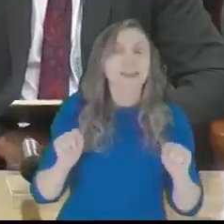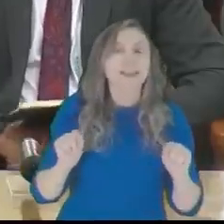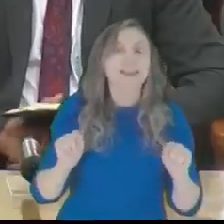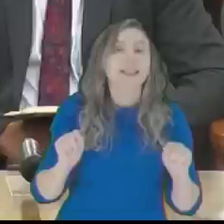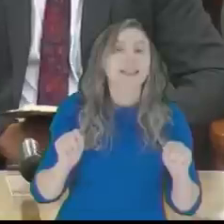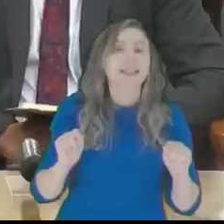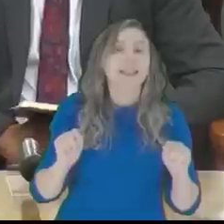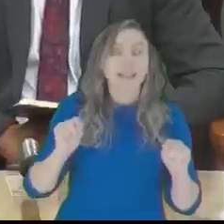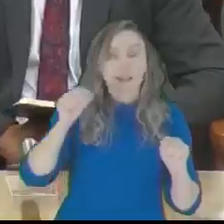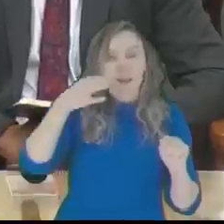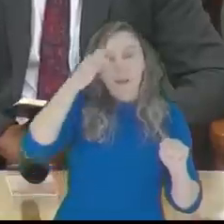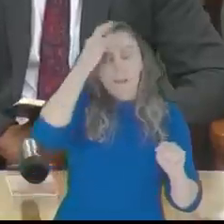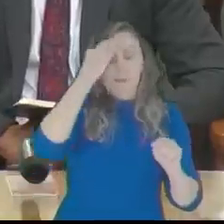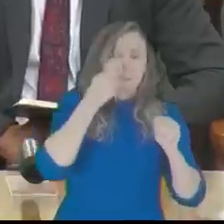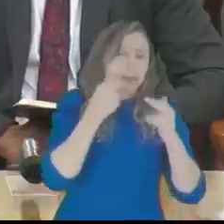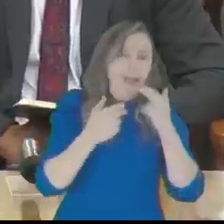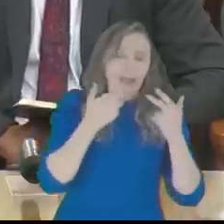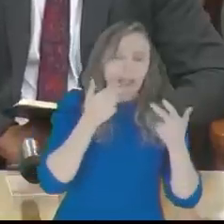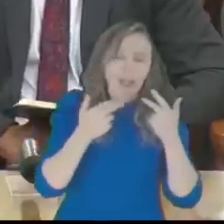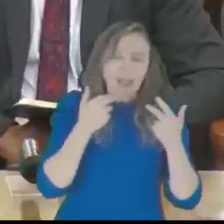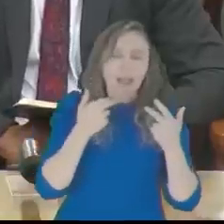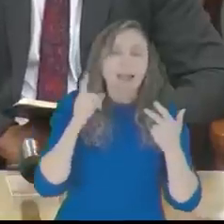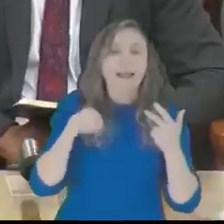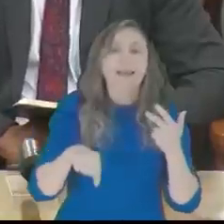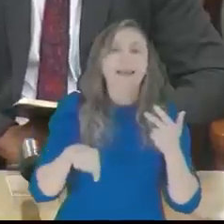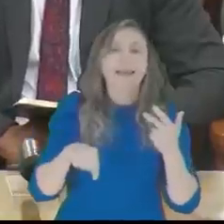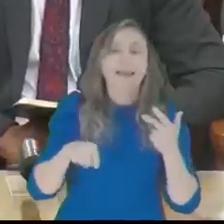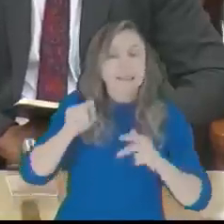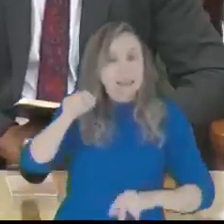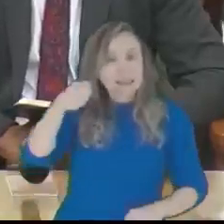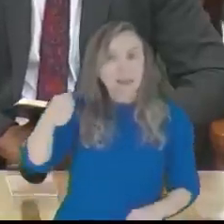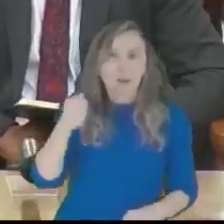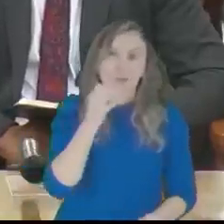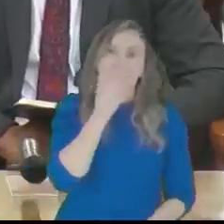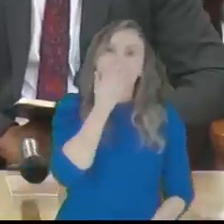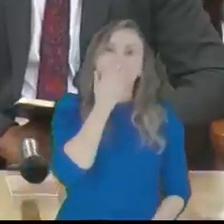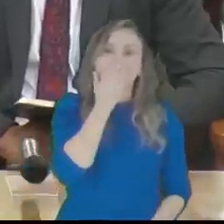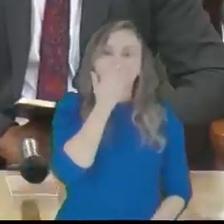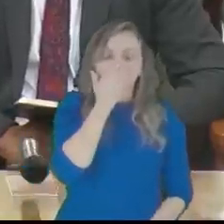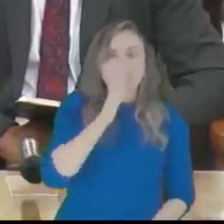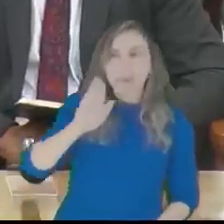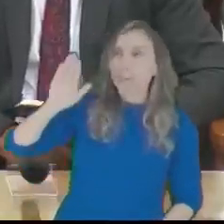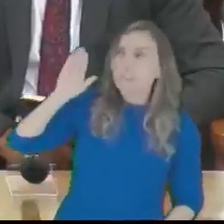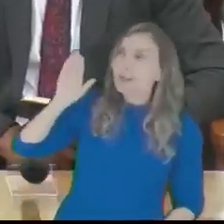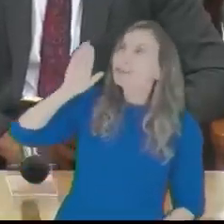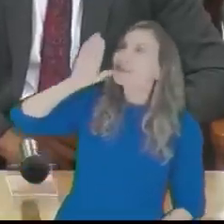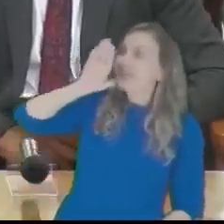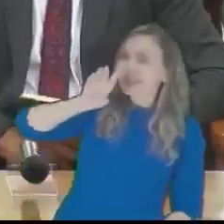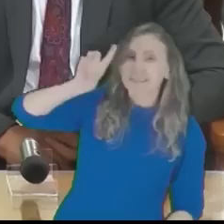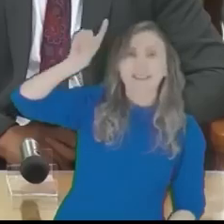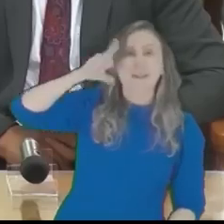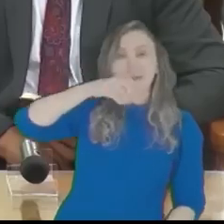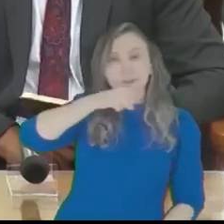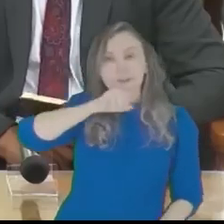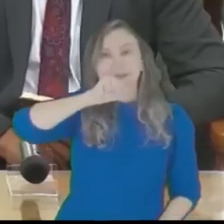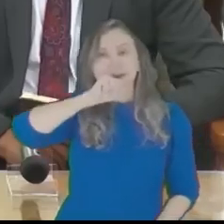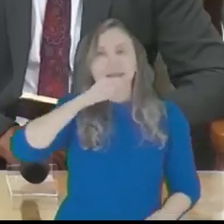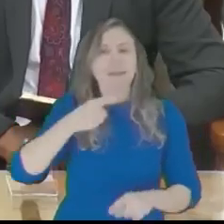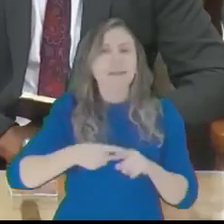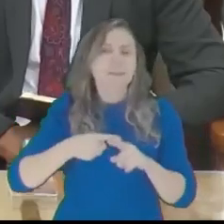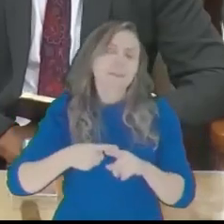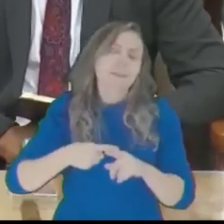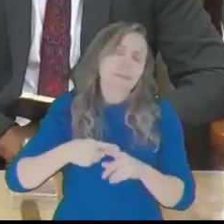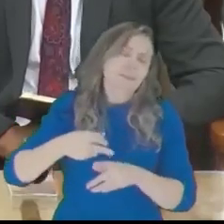do Pai, porque essa promessa, ela já vem desde os tempos do Antigo Testamento.